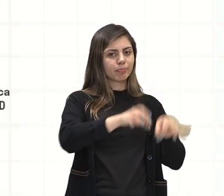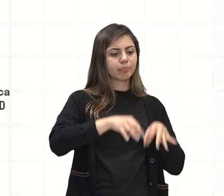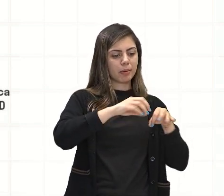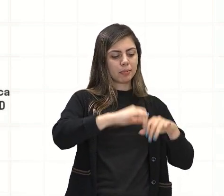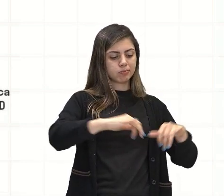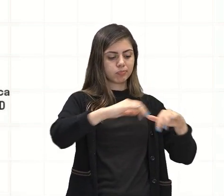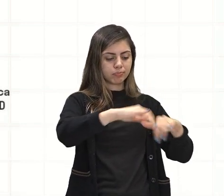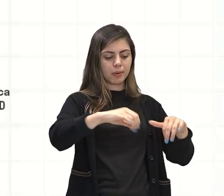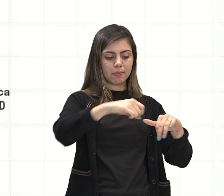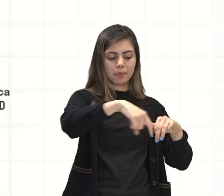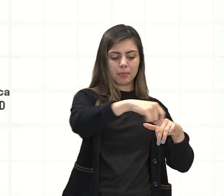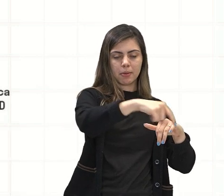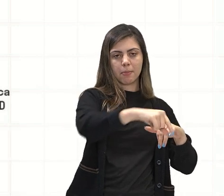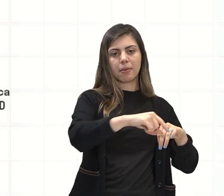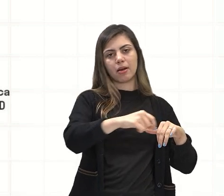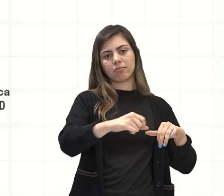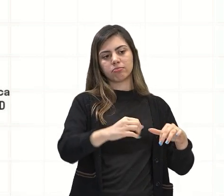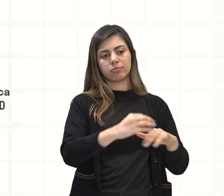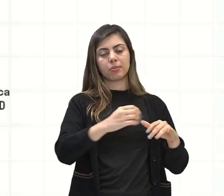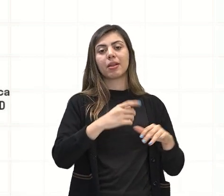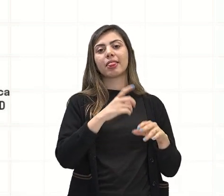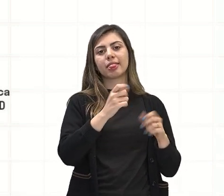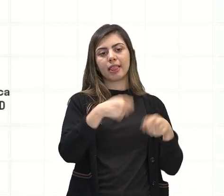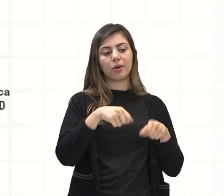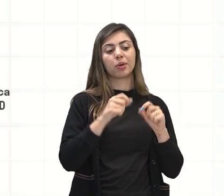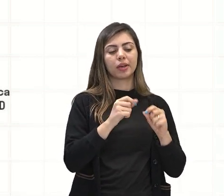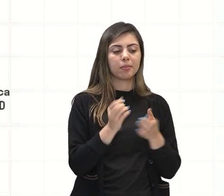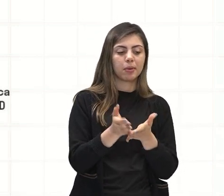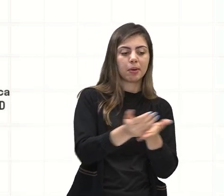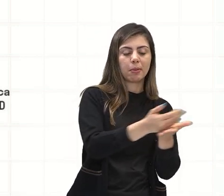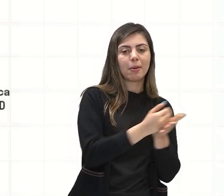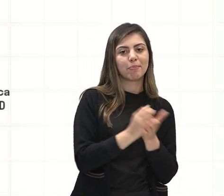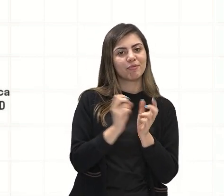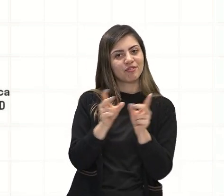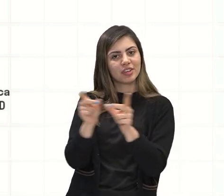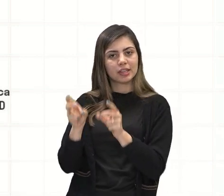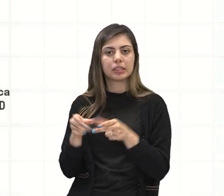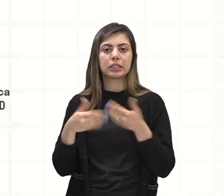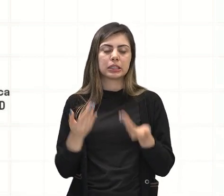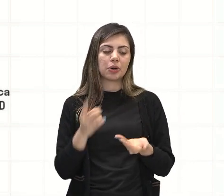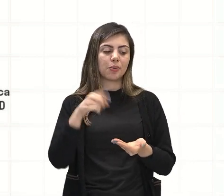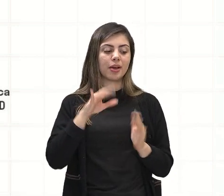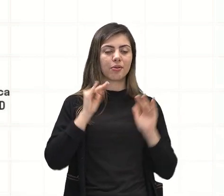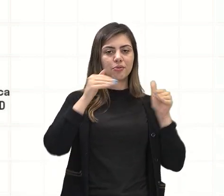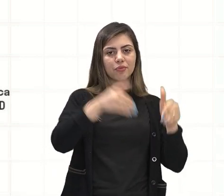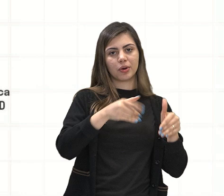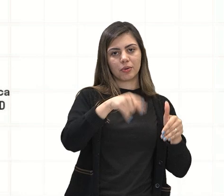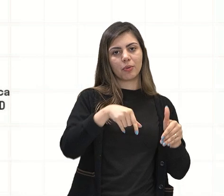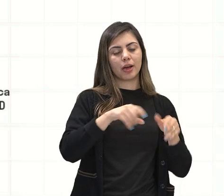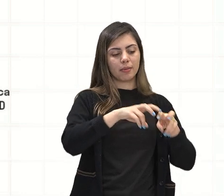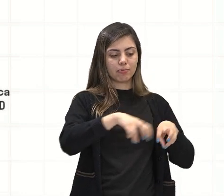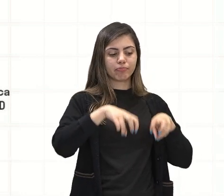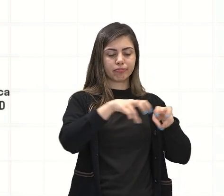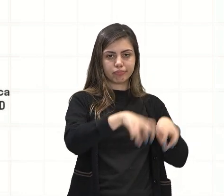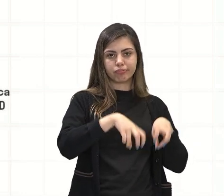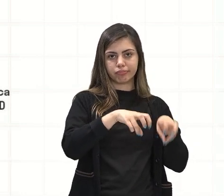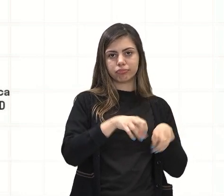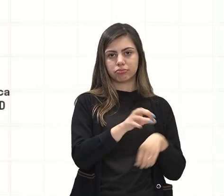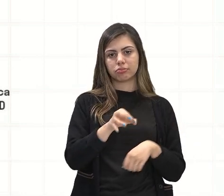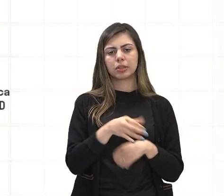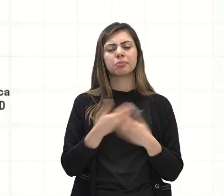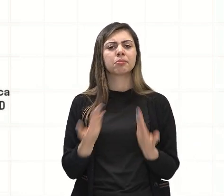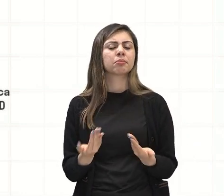terra. O sustento, a economia girava em torno da produção agrícola, tá bom? E por